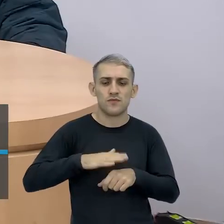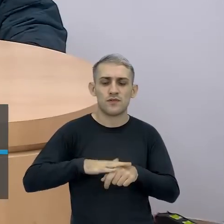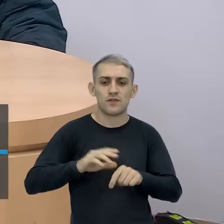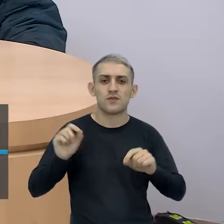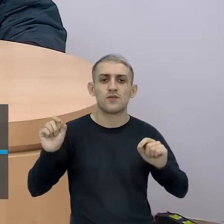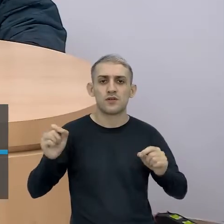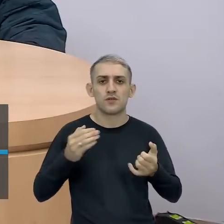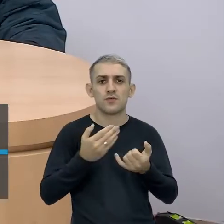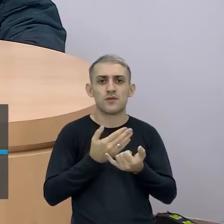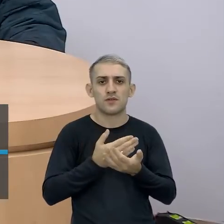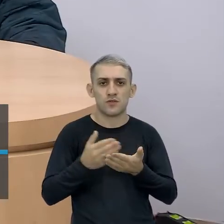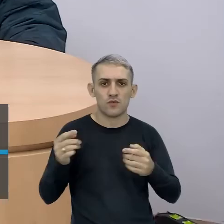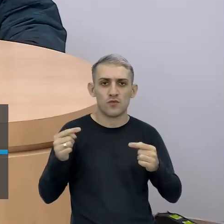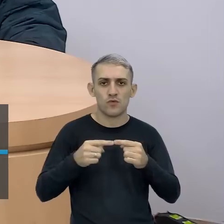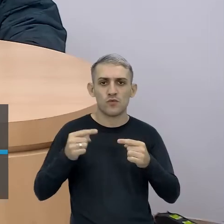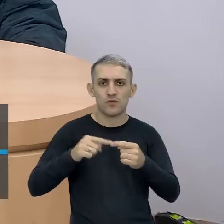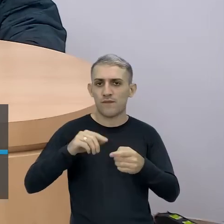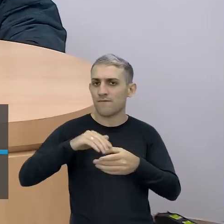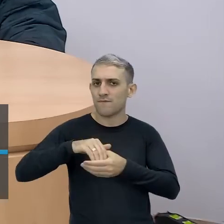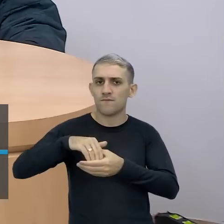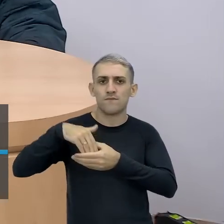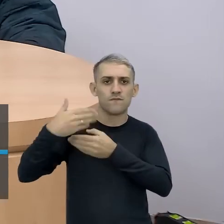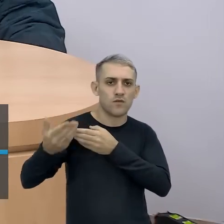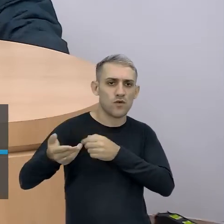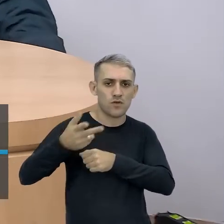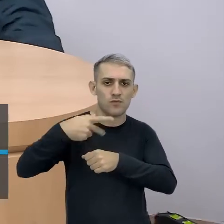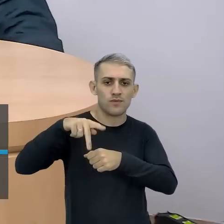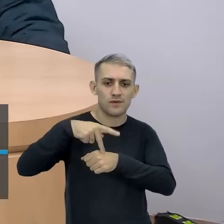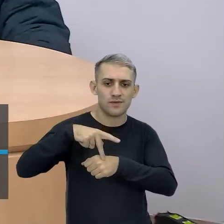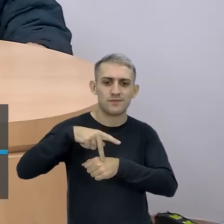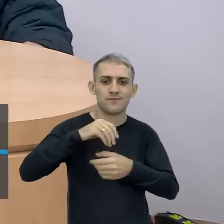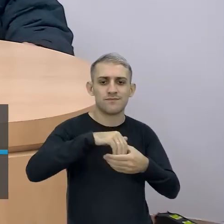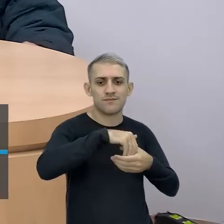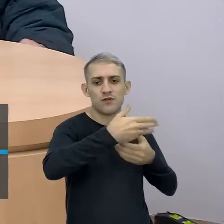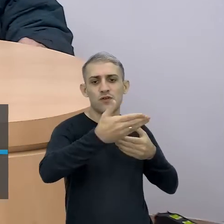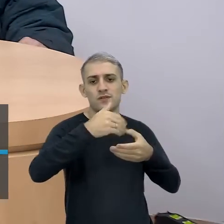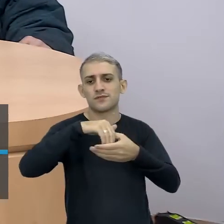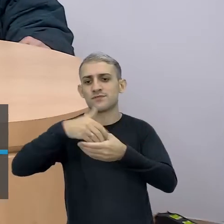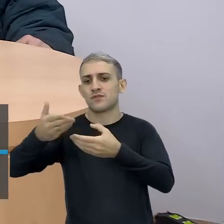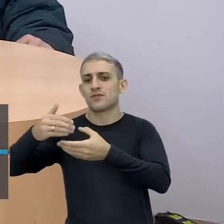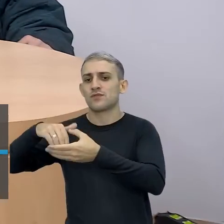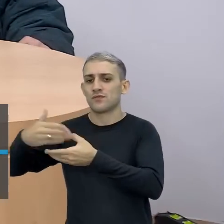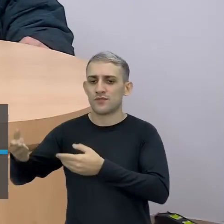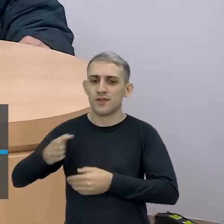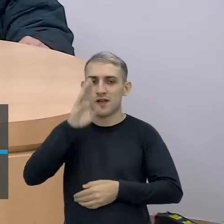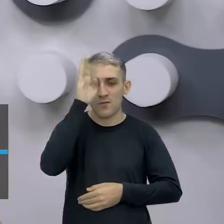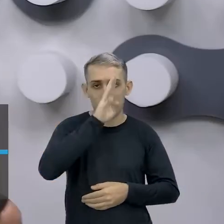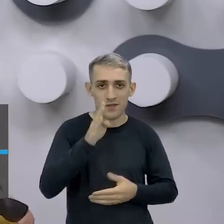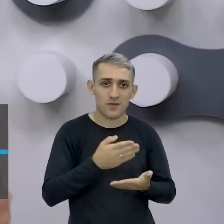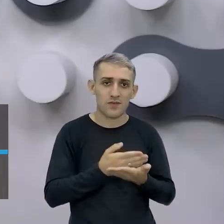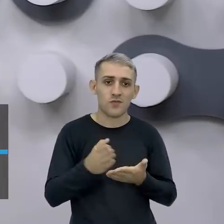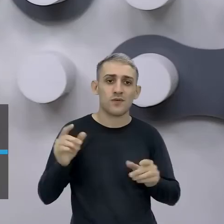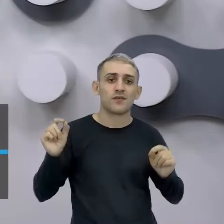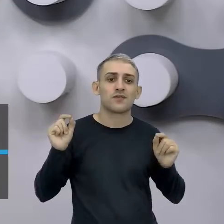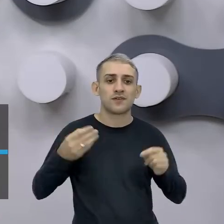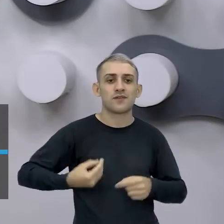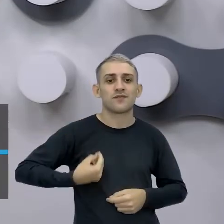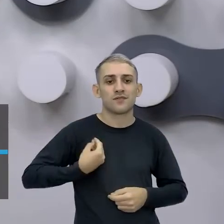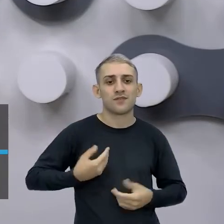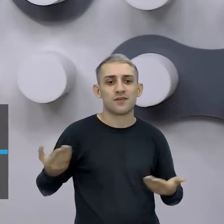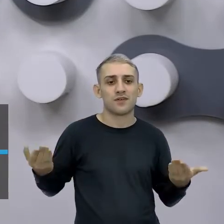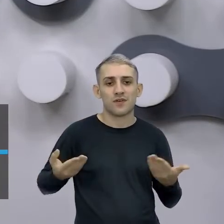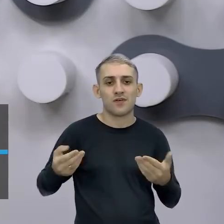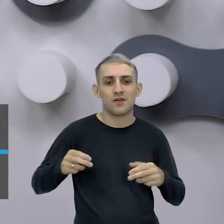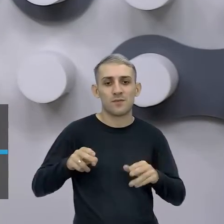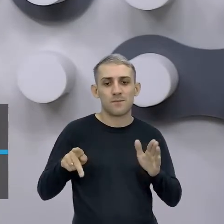se associar com capitais externos e sair do país. E sair. E aí o Brasil passa e vive atualmente um processo